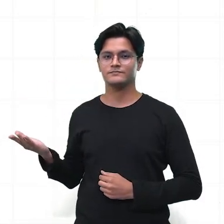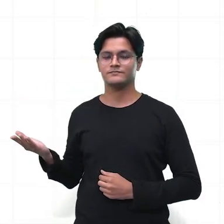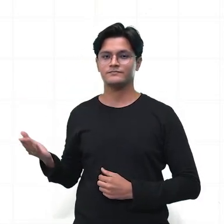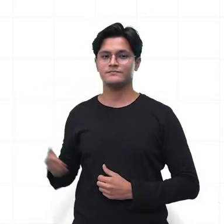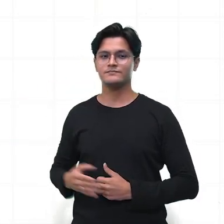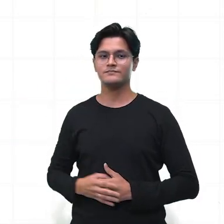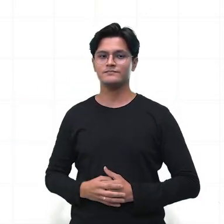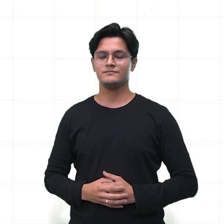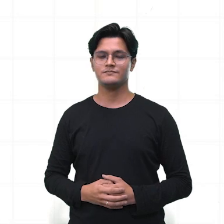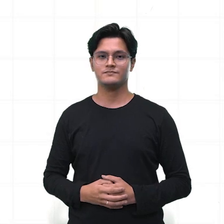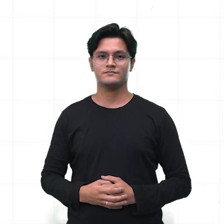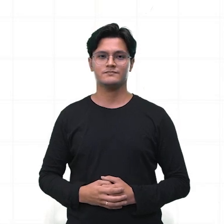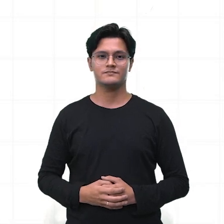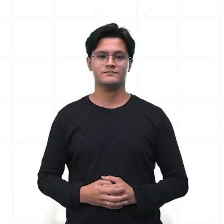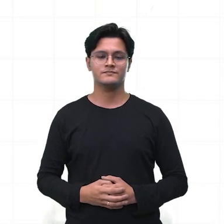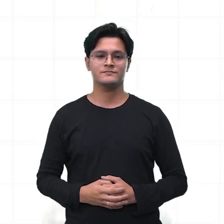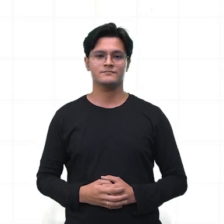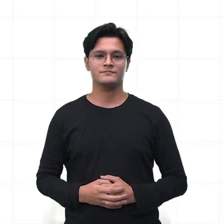passando